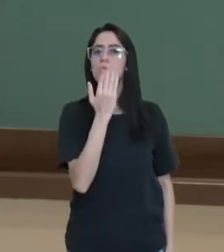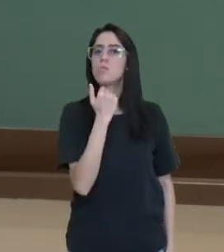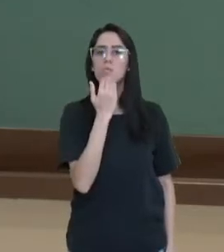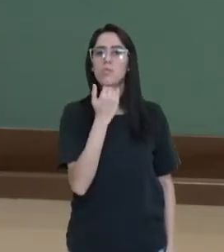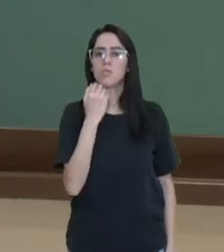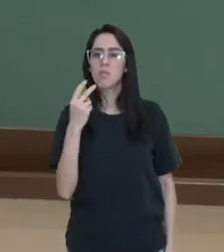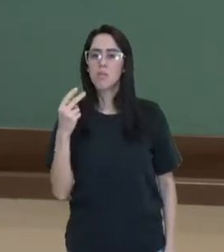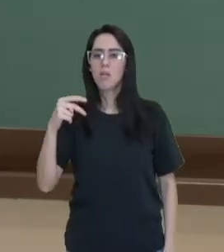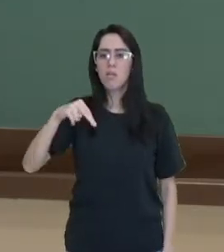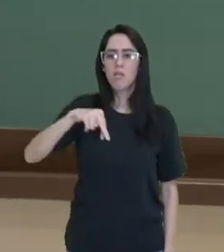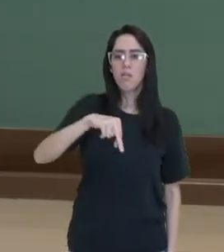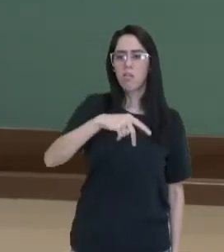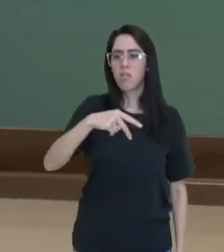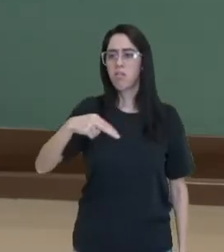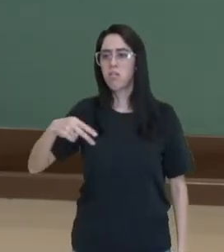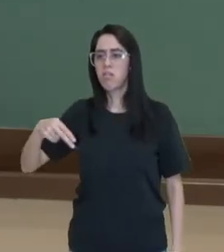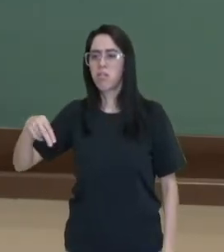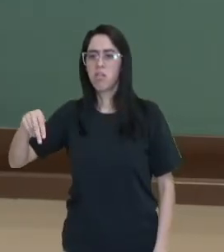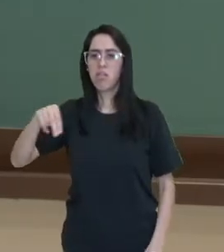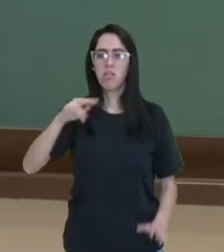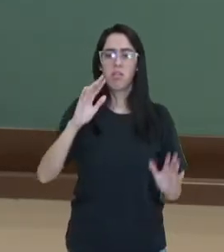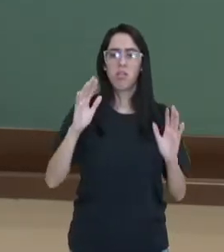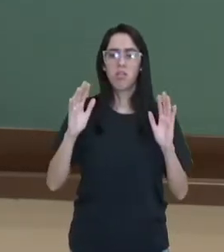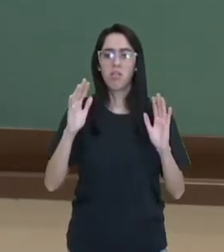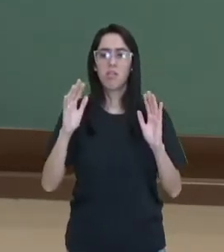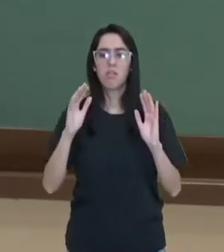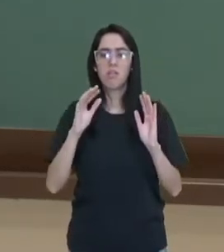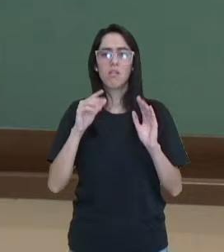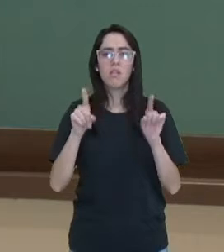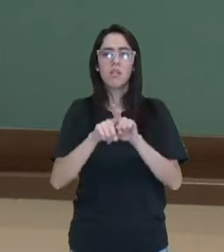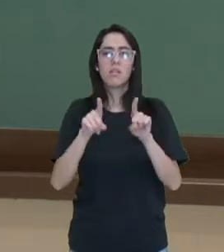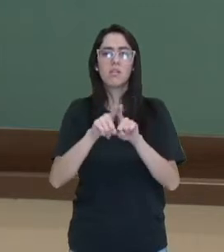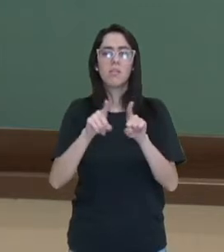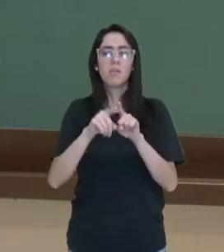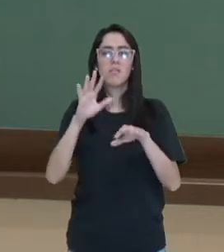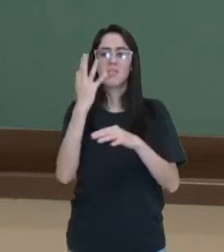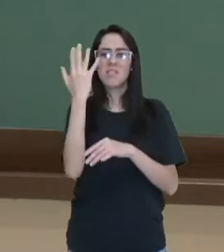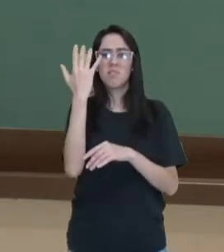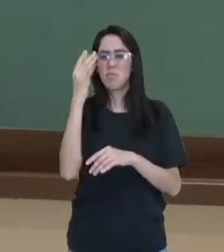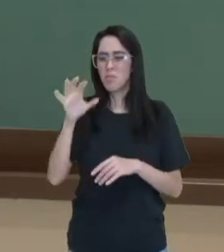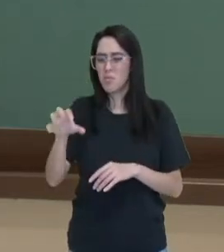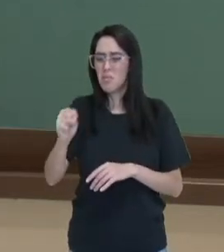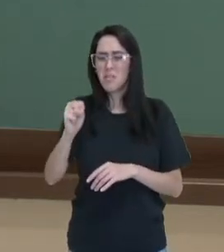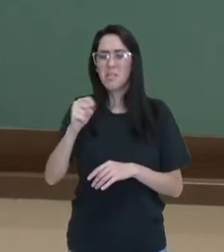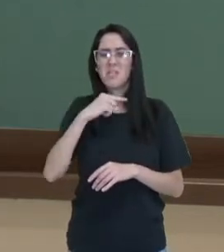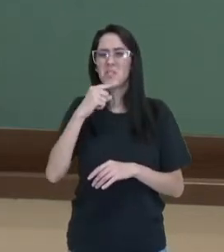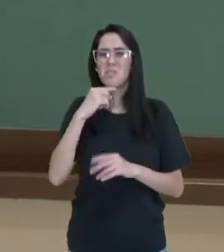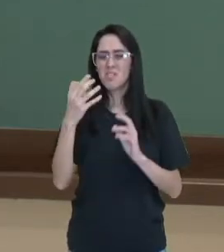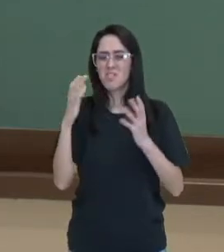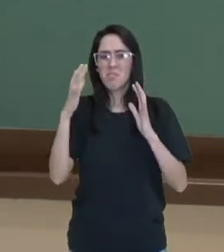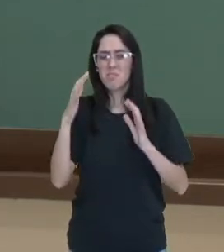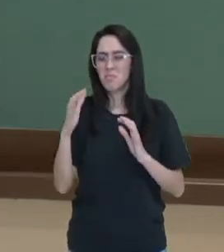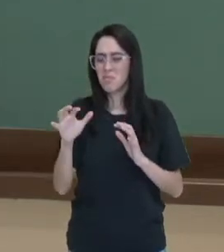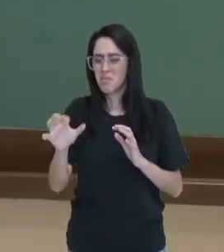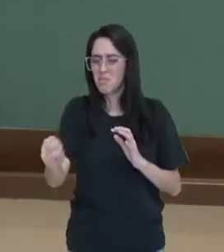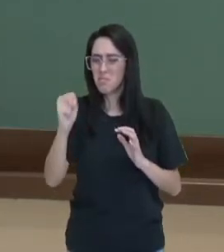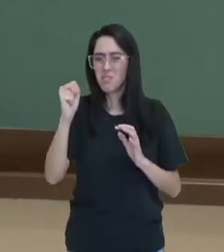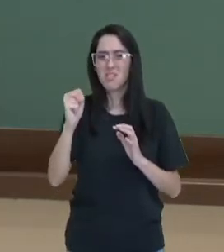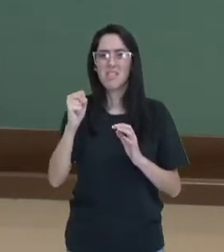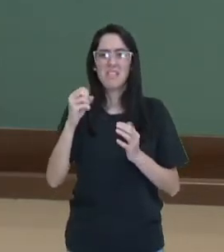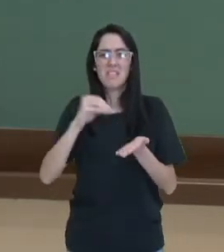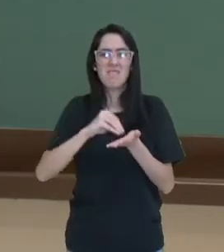vai ter falta de coordenação, vai tentar pegar uma coisa e não consegue segurar, derruba,